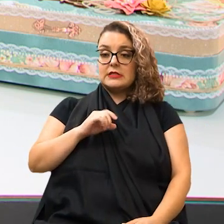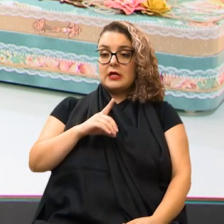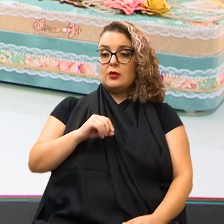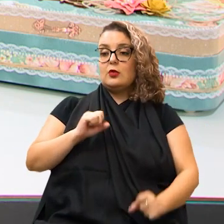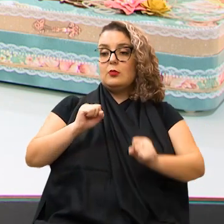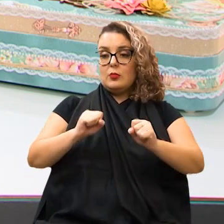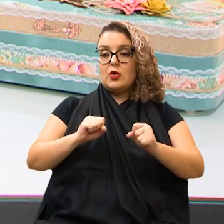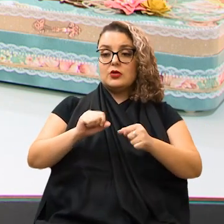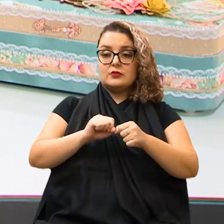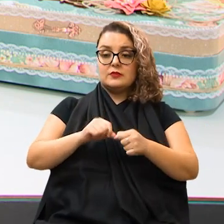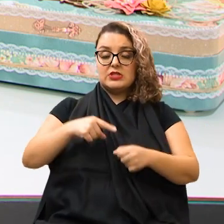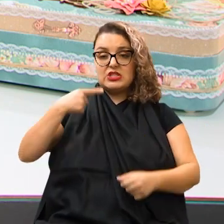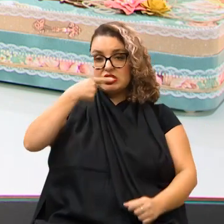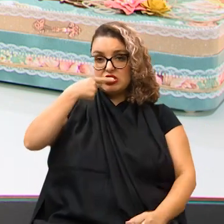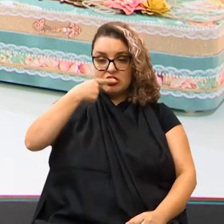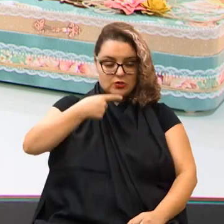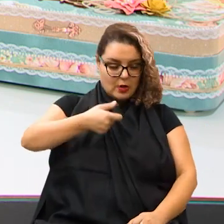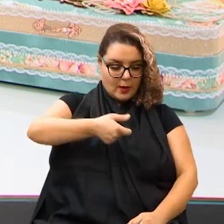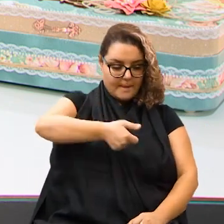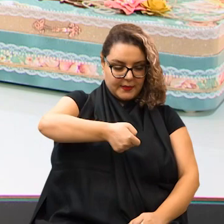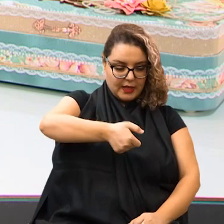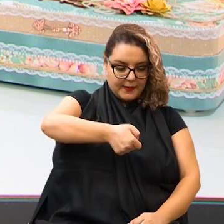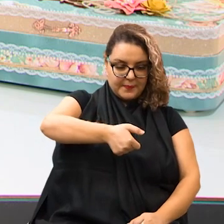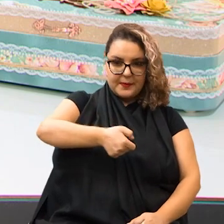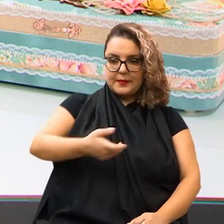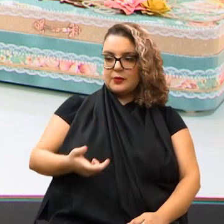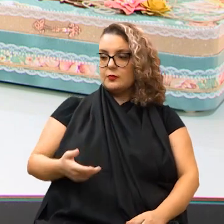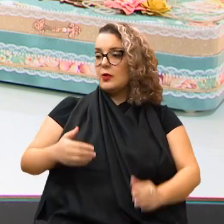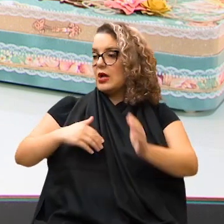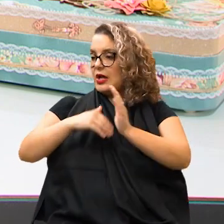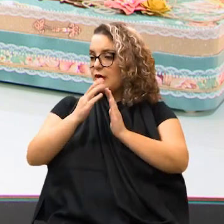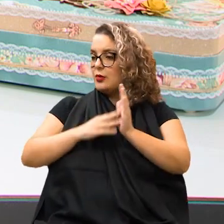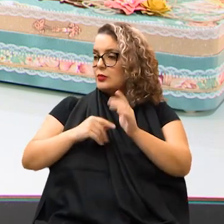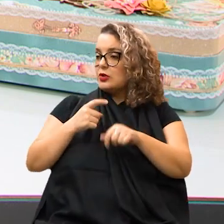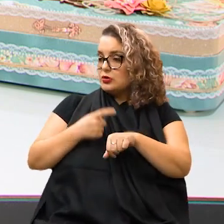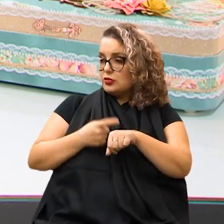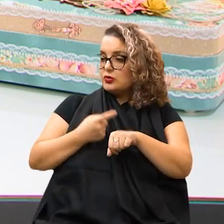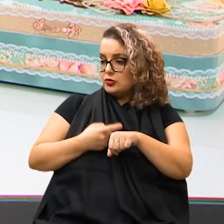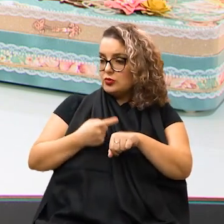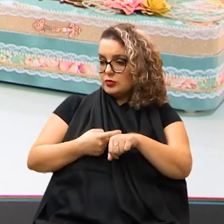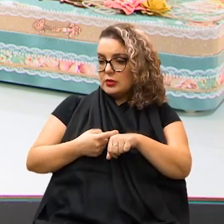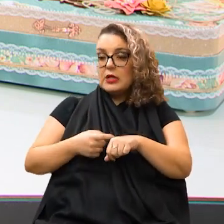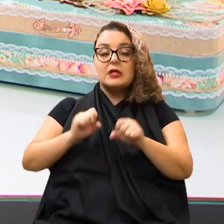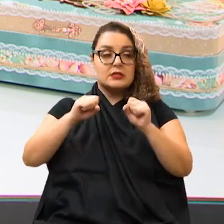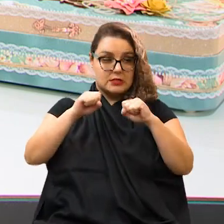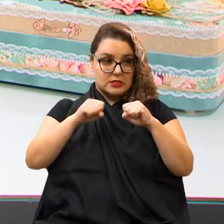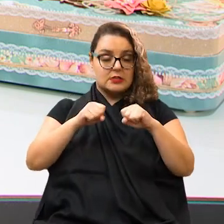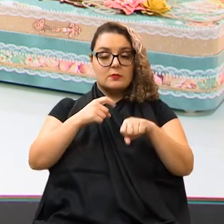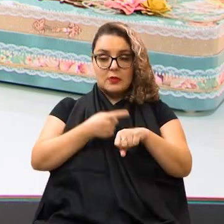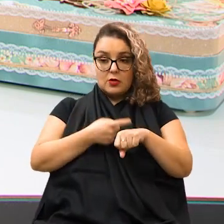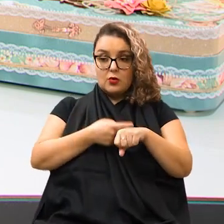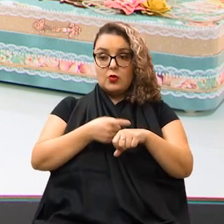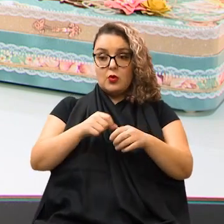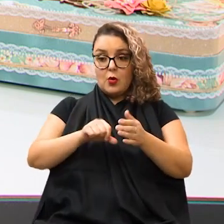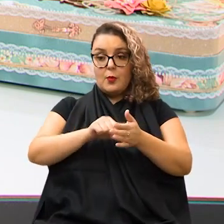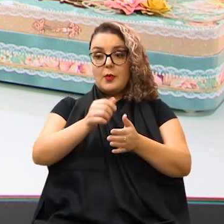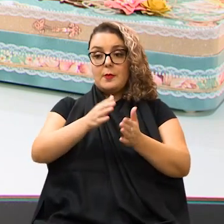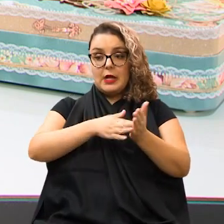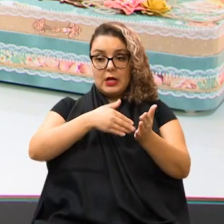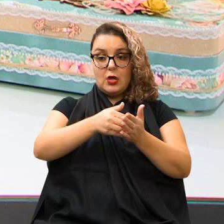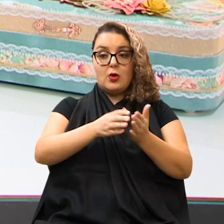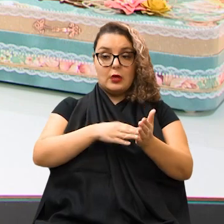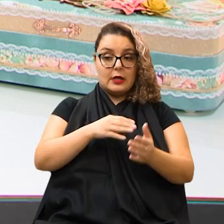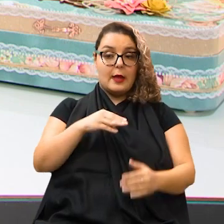com... escova de dente. Um pincel mais durinho, um pincel bem durinho, mais dura. É, aquele que eu